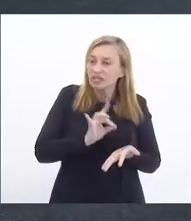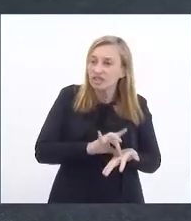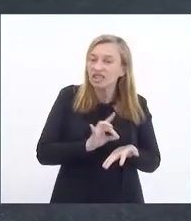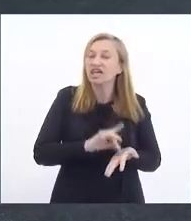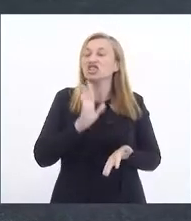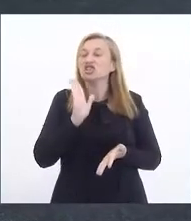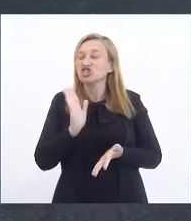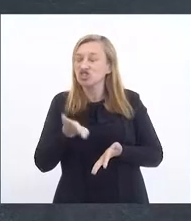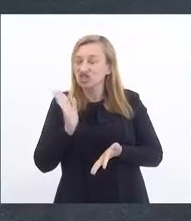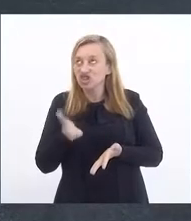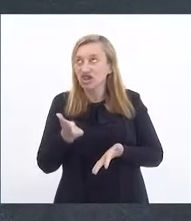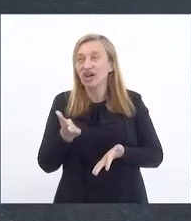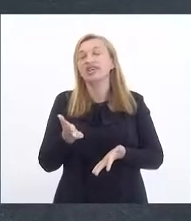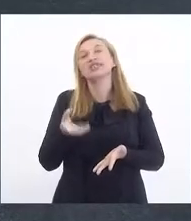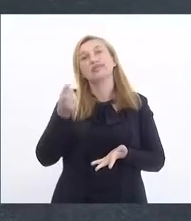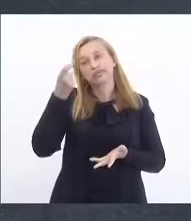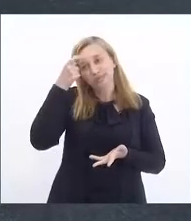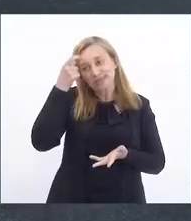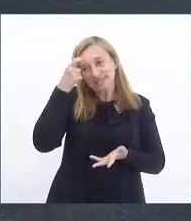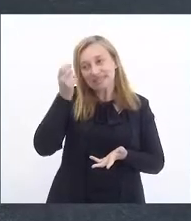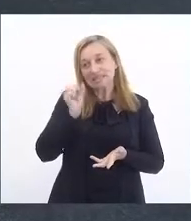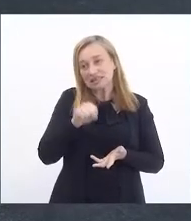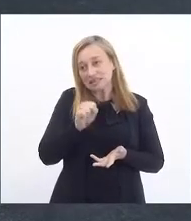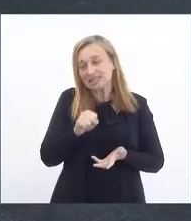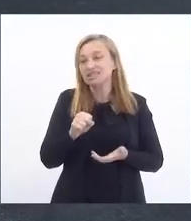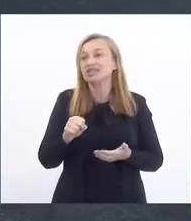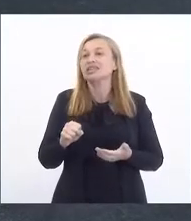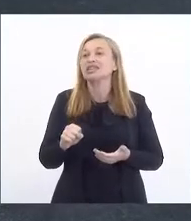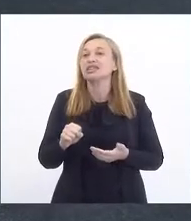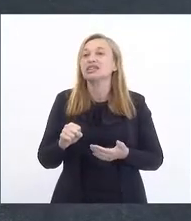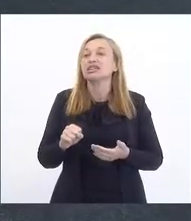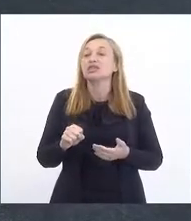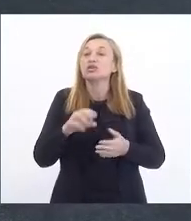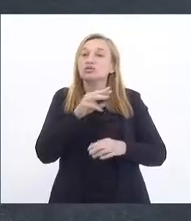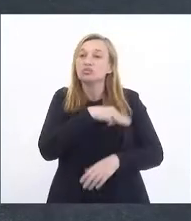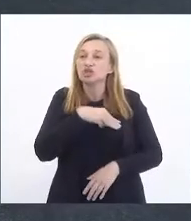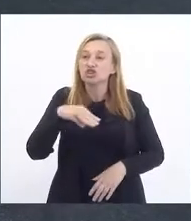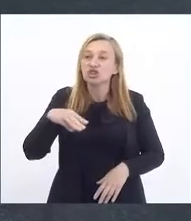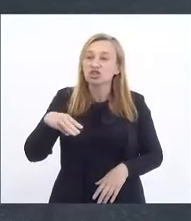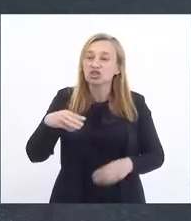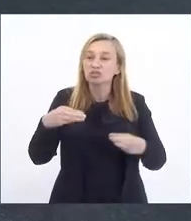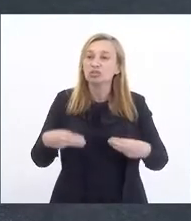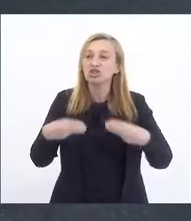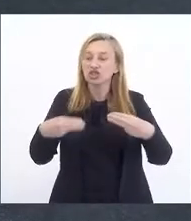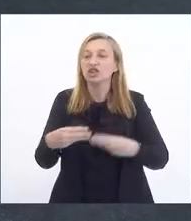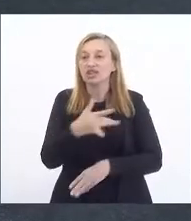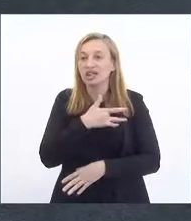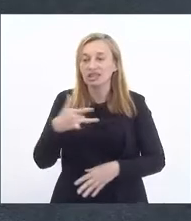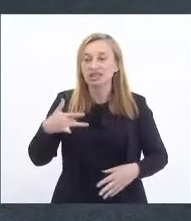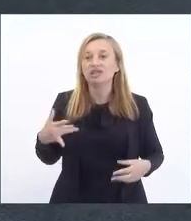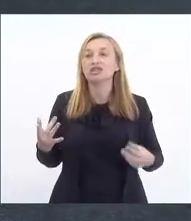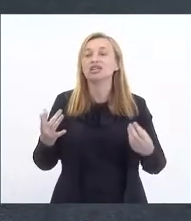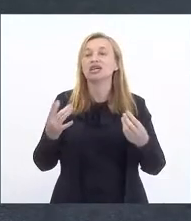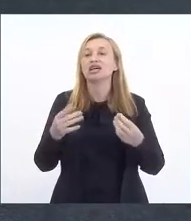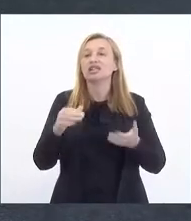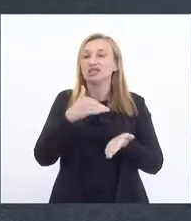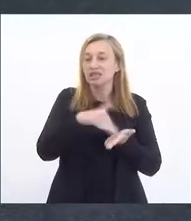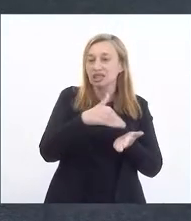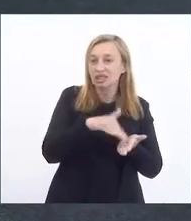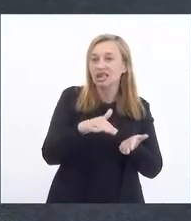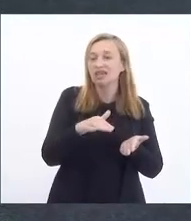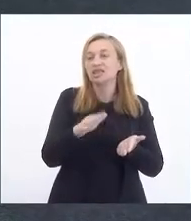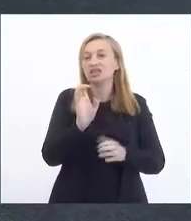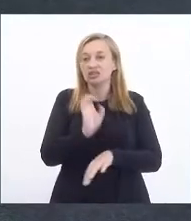já está tomando ciência que tanto o ministério da saúde quanto a secretaria estadual de